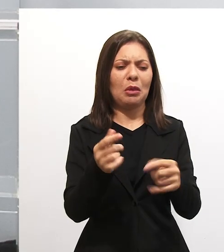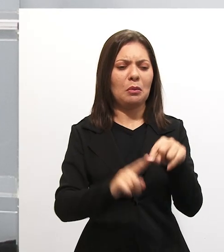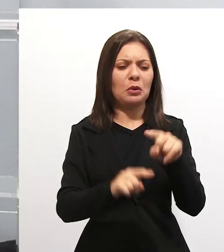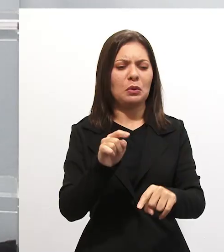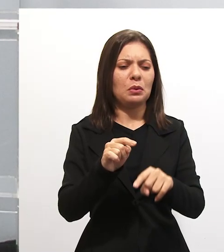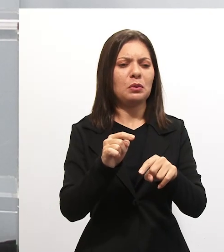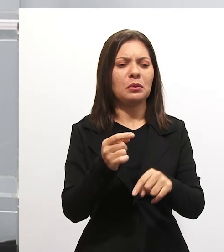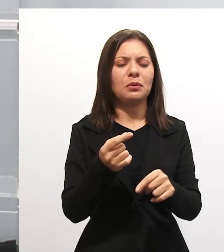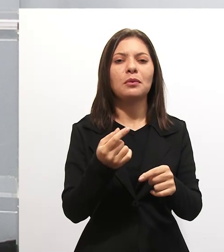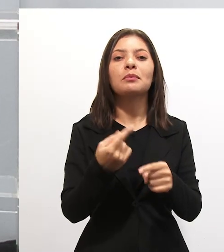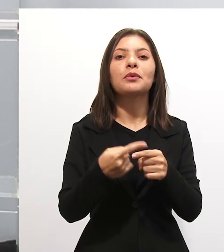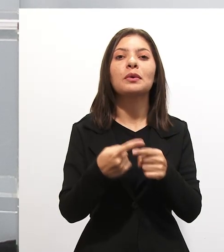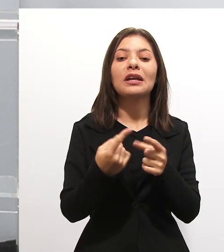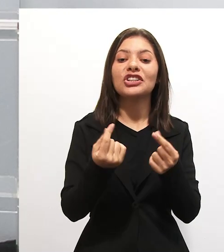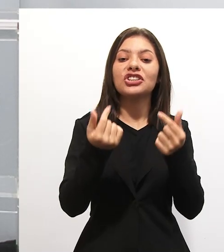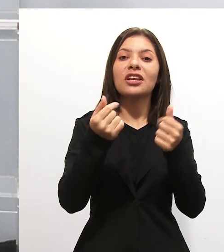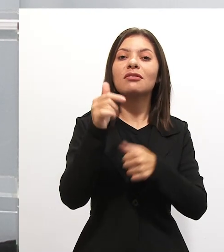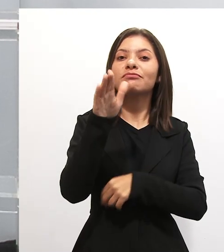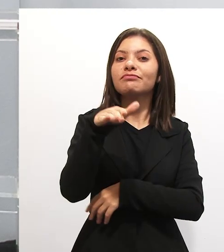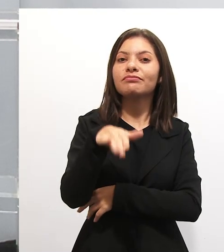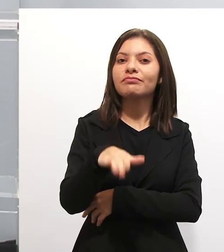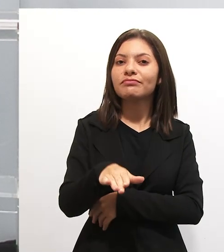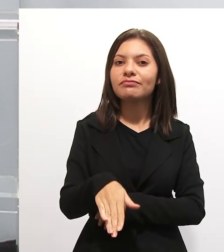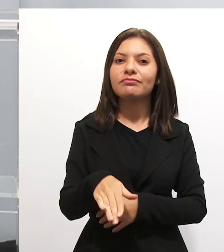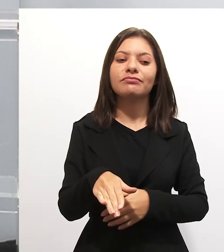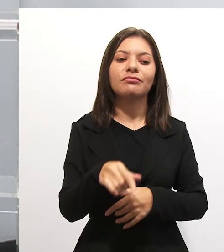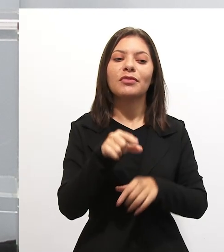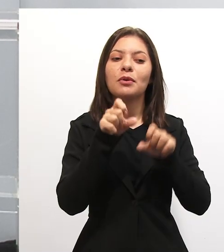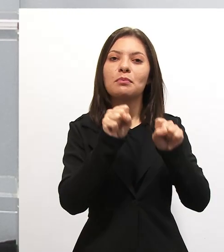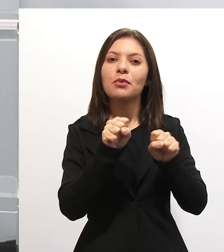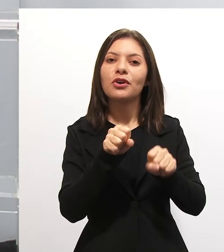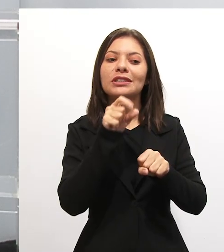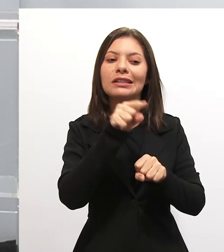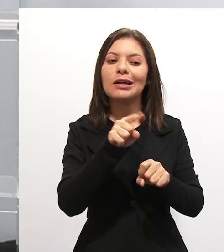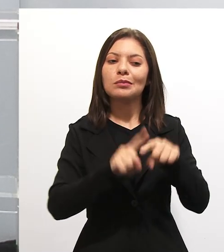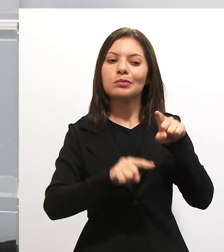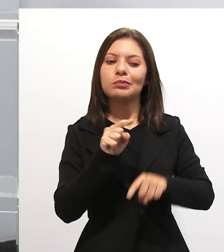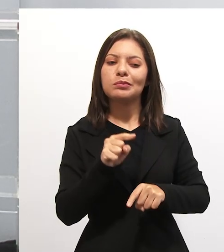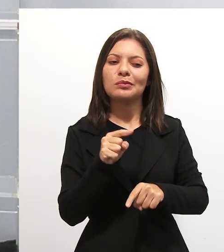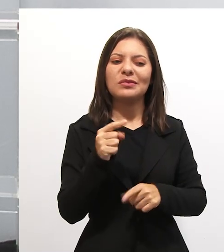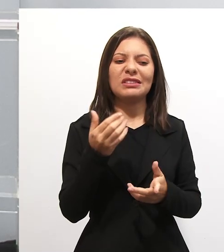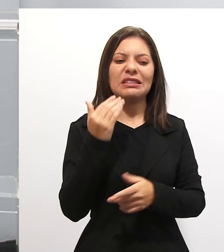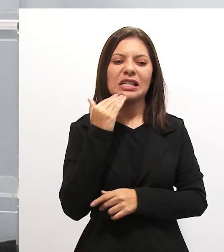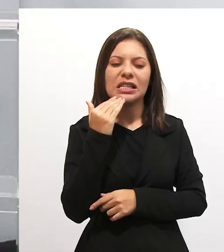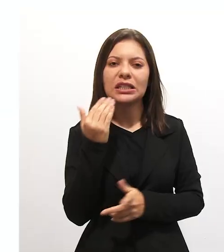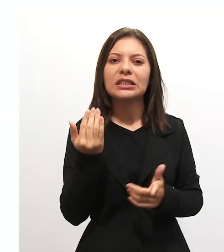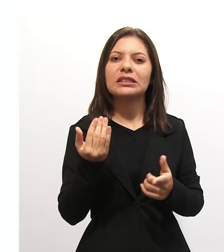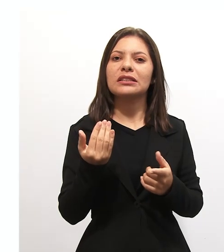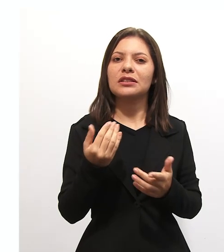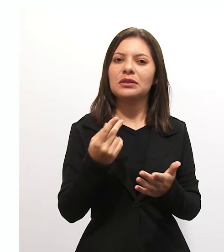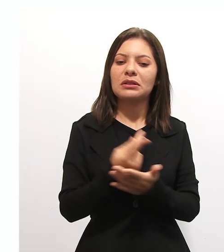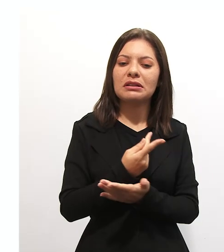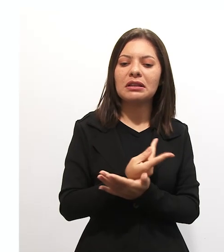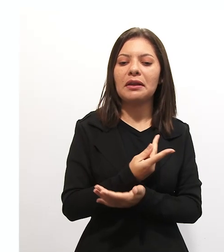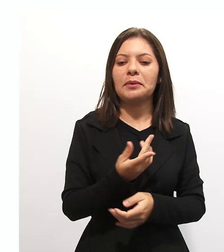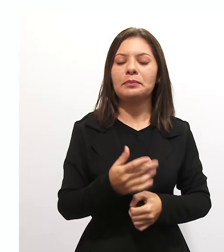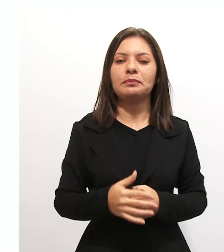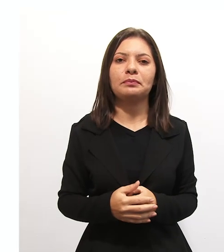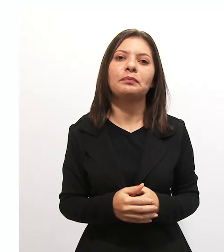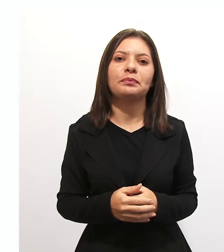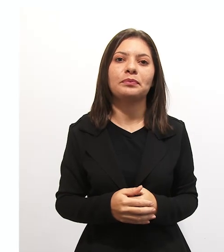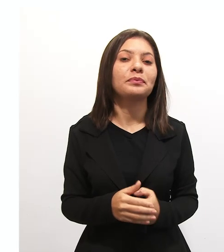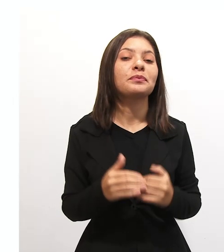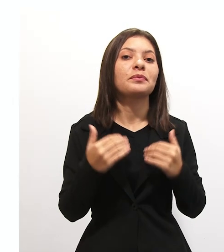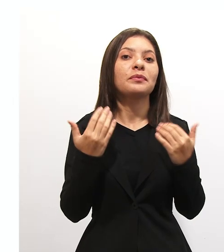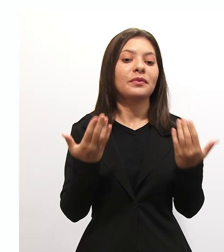porque está tendo um defeito, as pessoas não estão satisfeitas com a qualidade dele. Então, até que